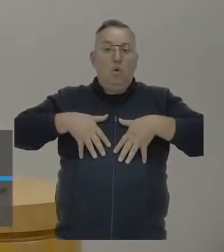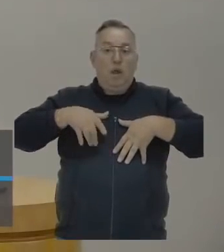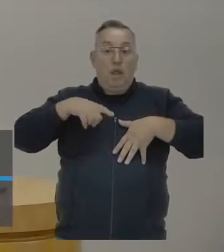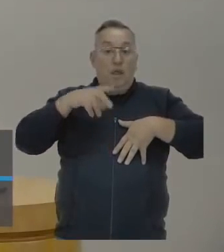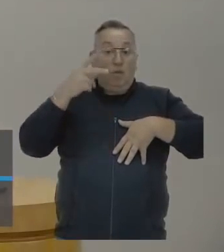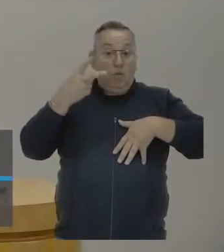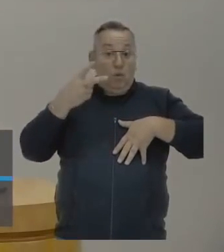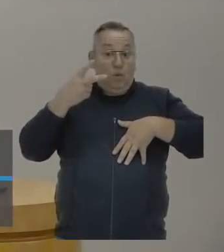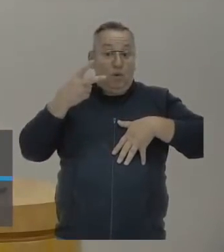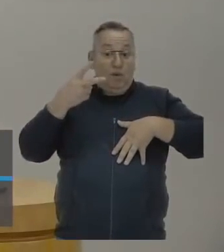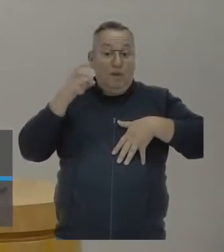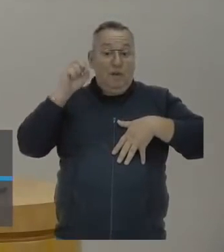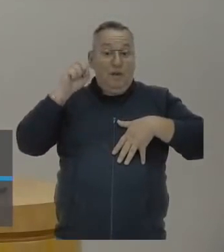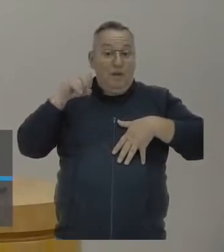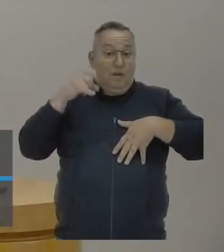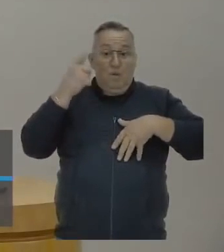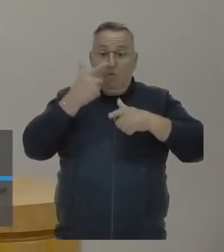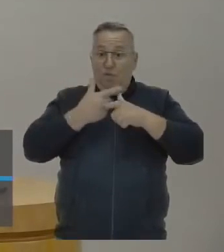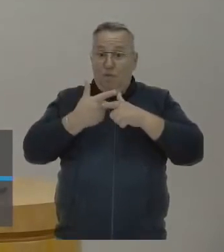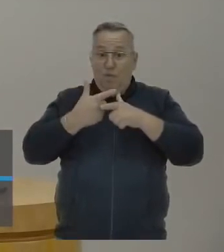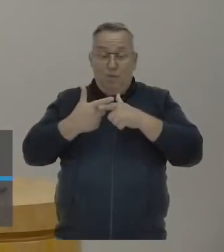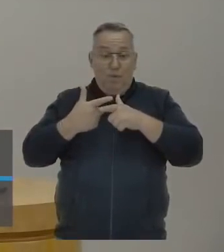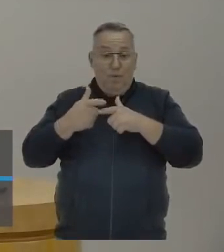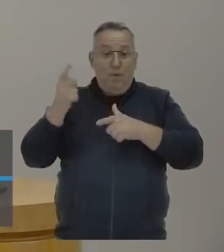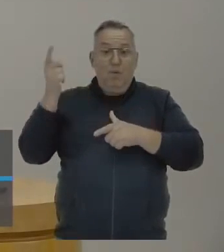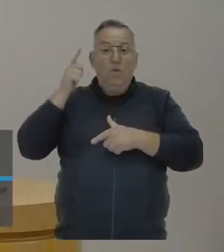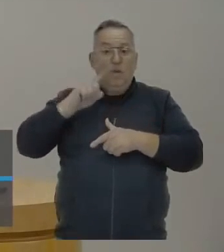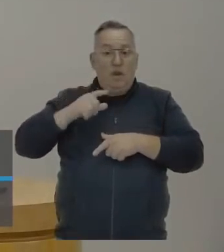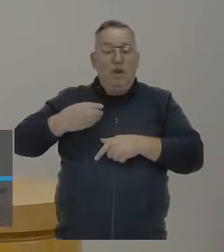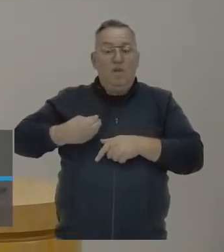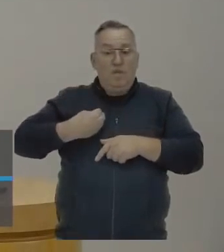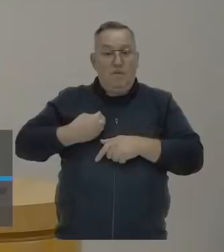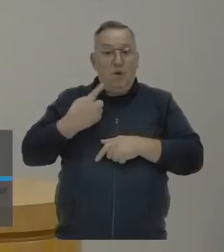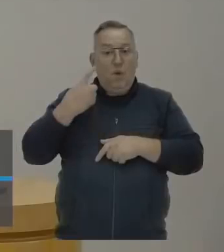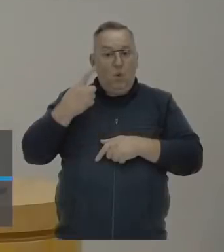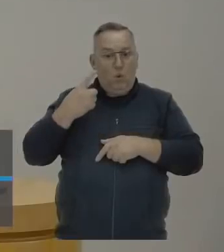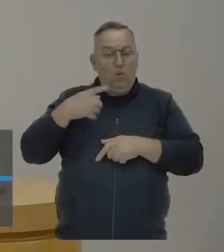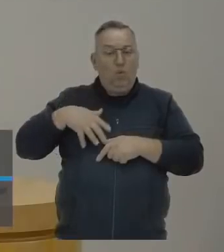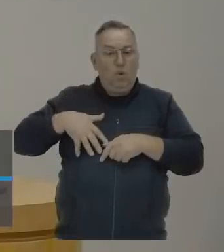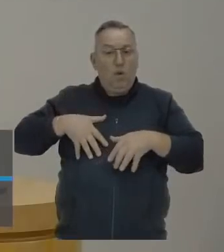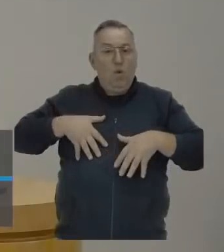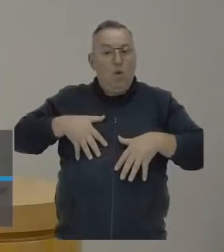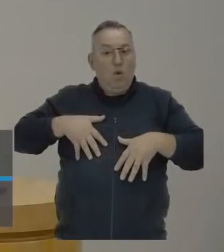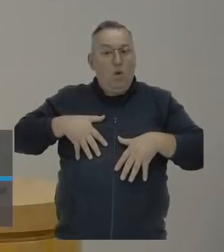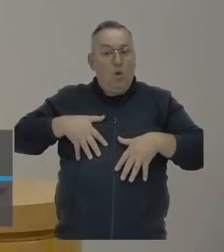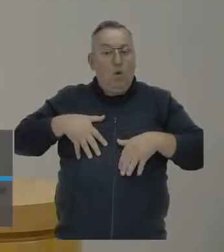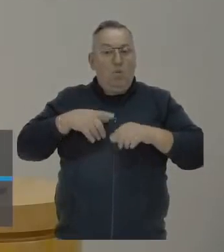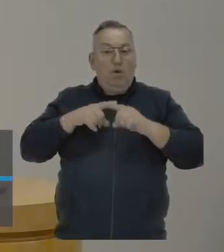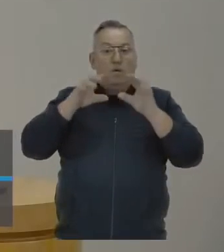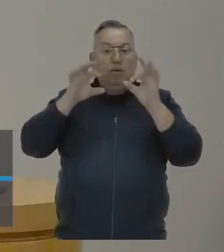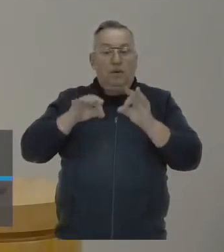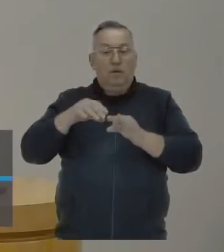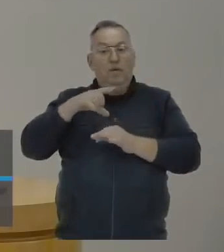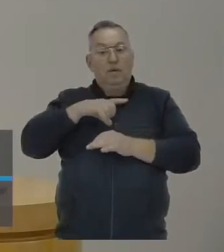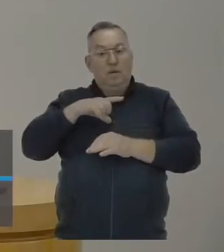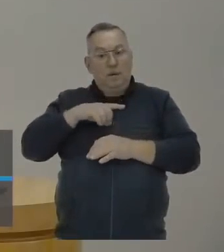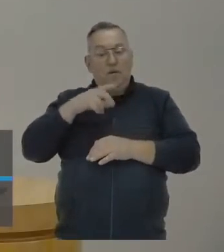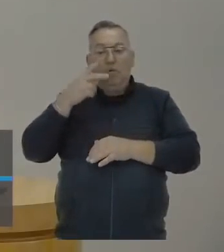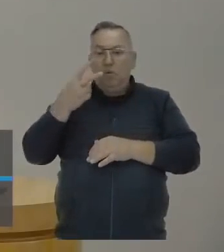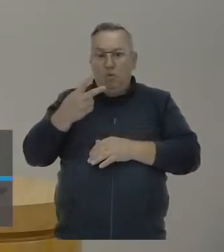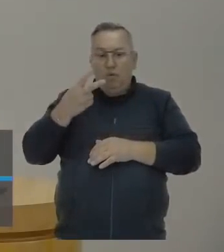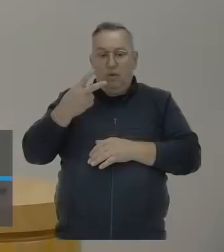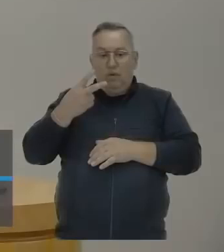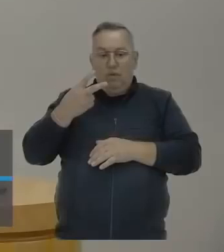Né? Se caso um tiver problema, a gente ainda consegue viver com um pulmão apenas. Mas é lógico, o ideal é que a gente tenha nossos